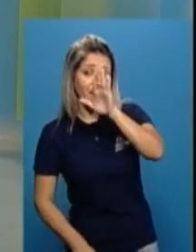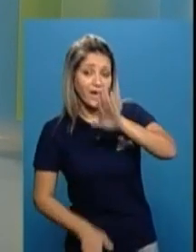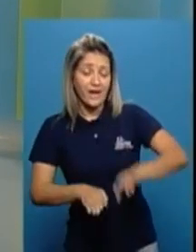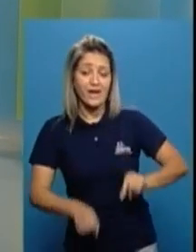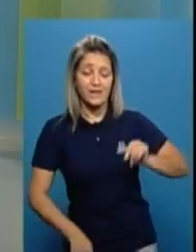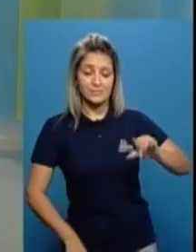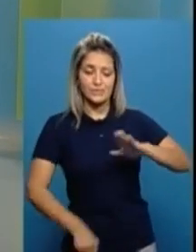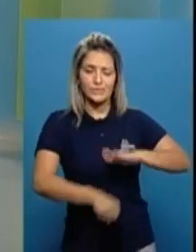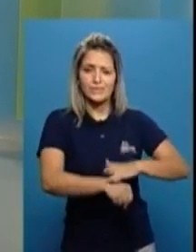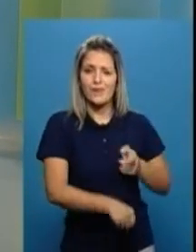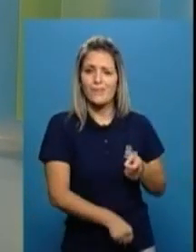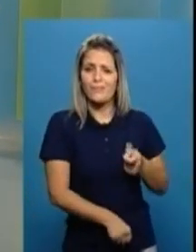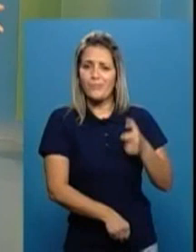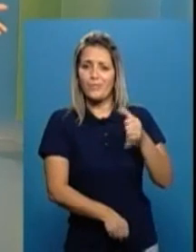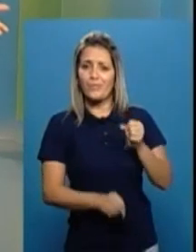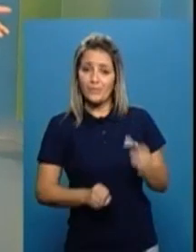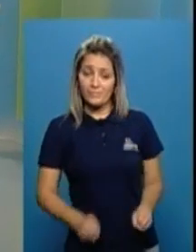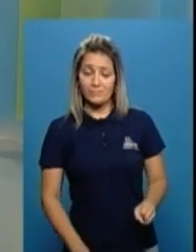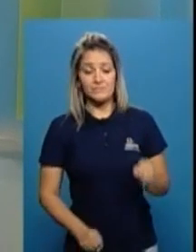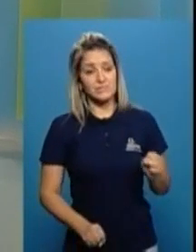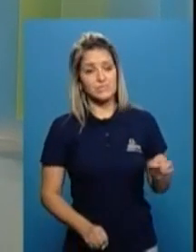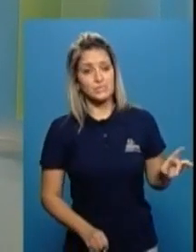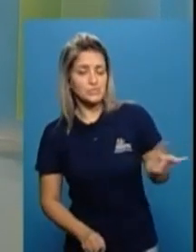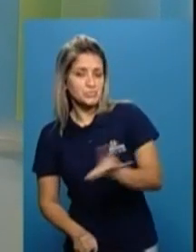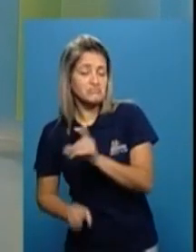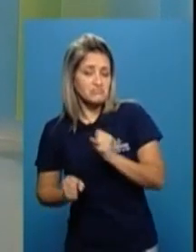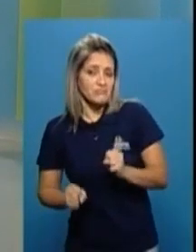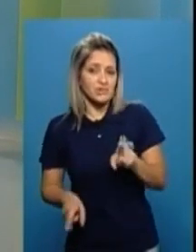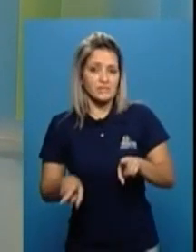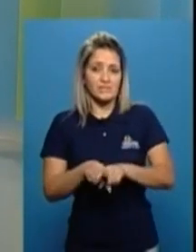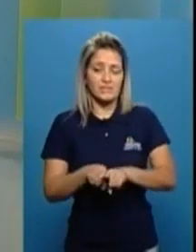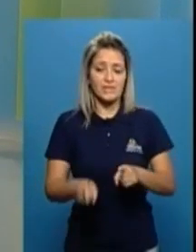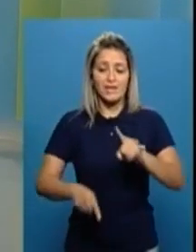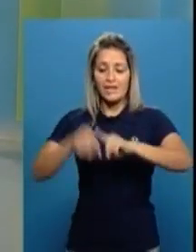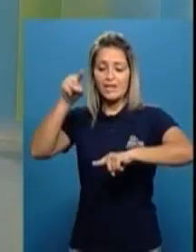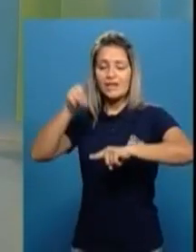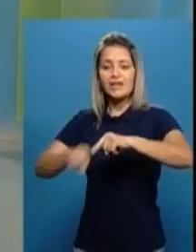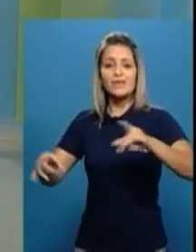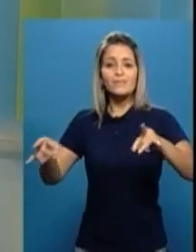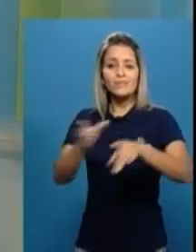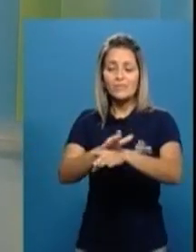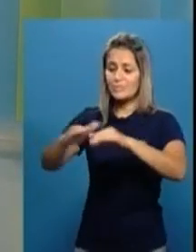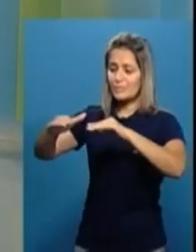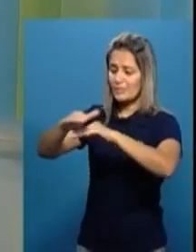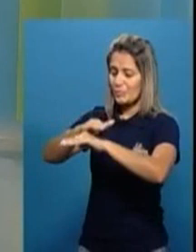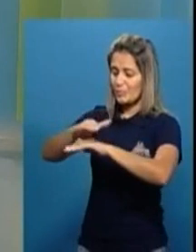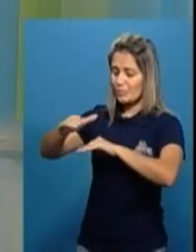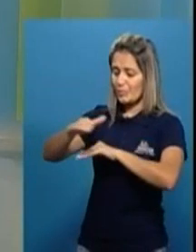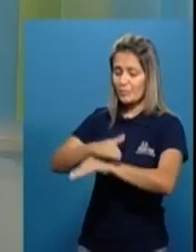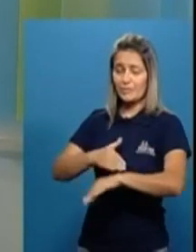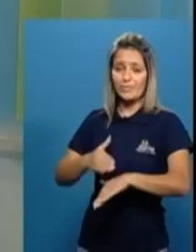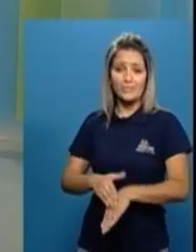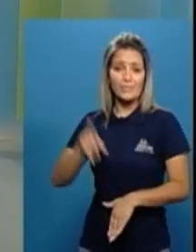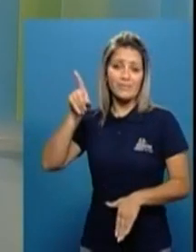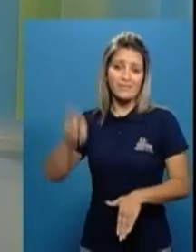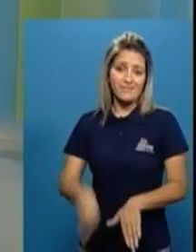curtos de tempo, pode ser até diariamente. E isso costuma gerar estoques em processos. Esses estoques são mais